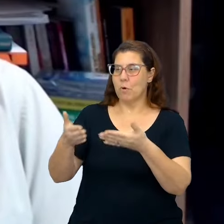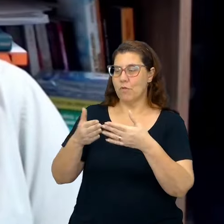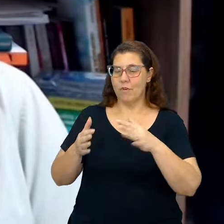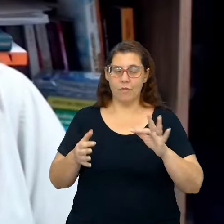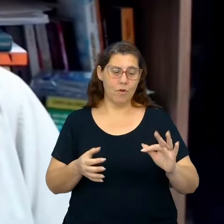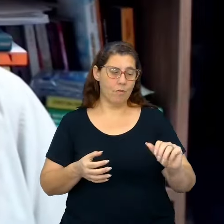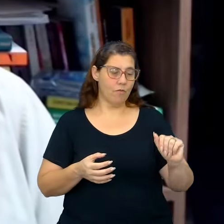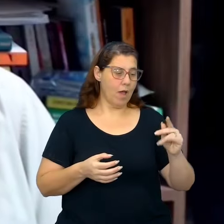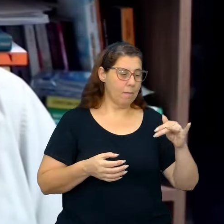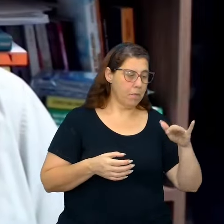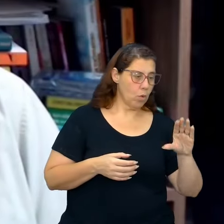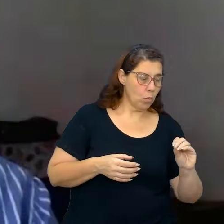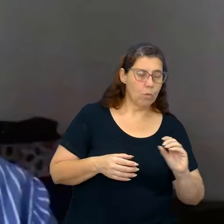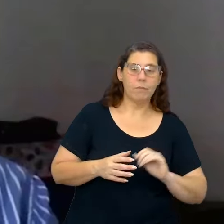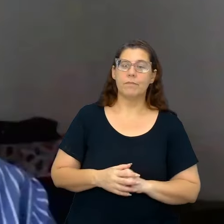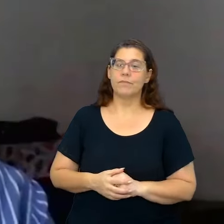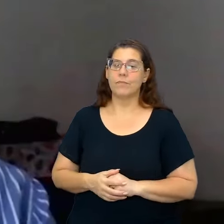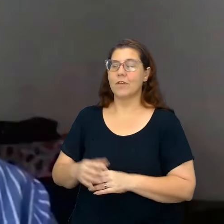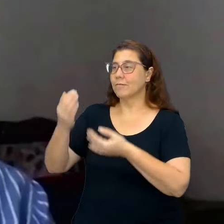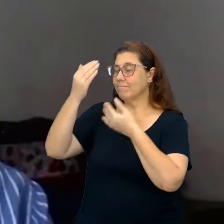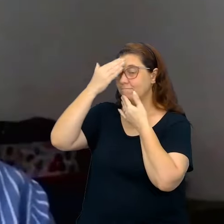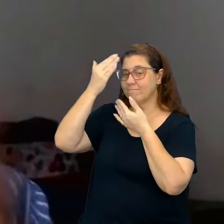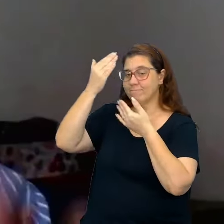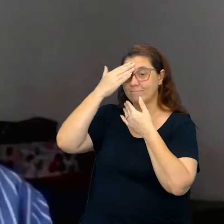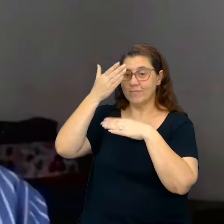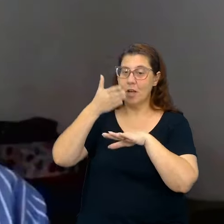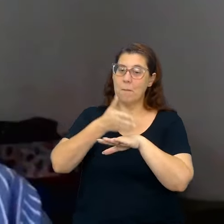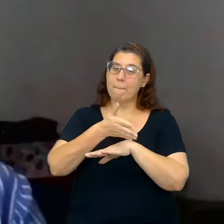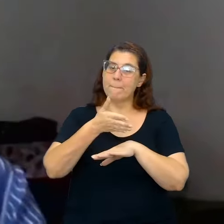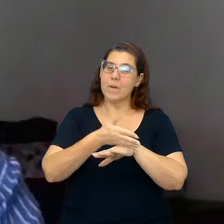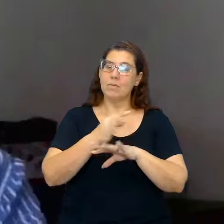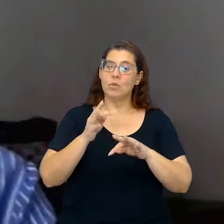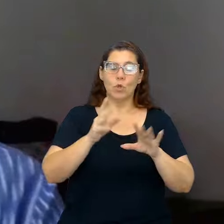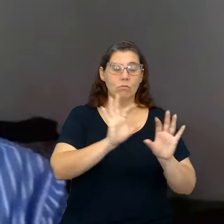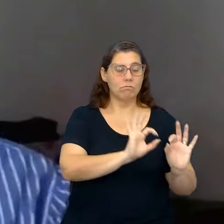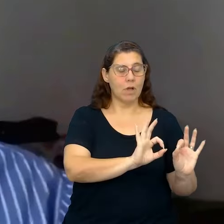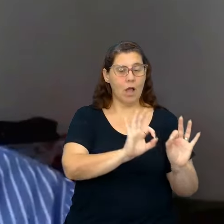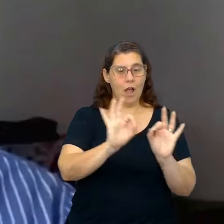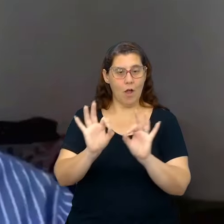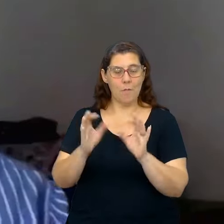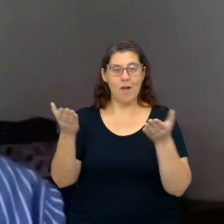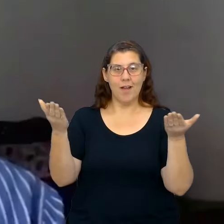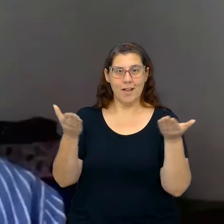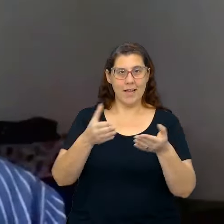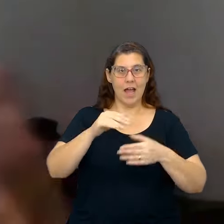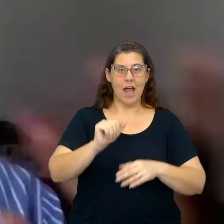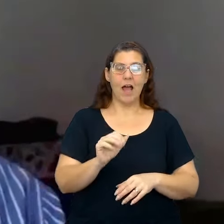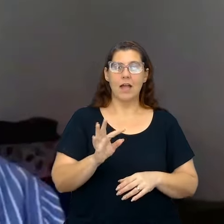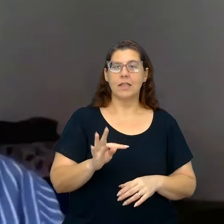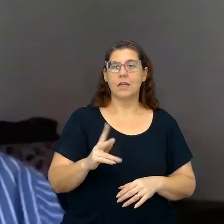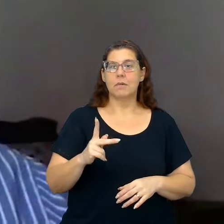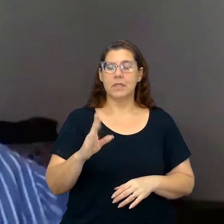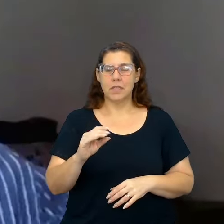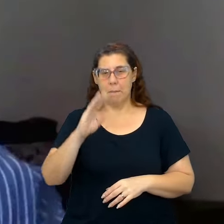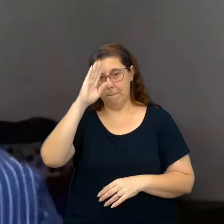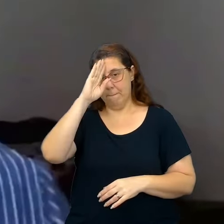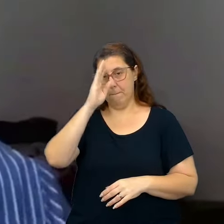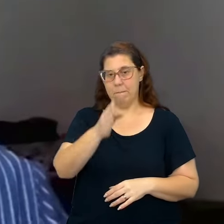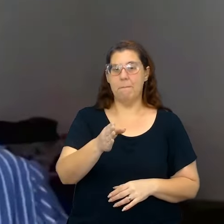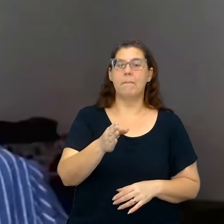finais. Valdir, agradeço a participação de todos que acompanharam, né, mais essa TPC, principalmente